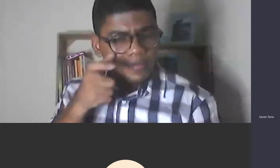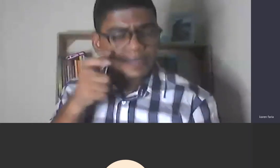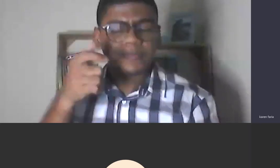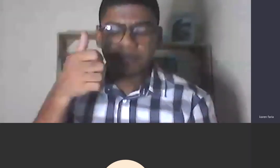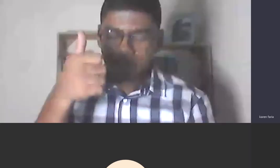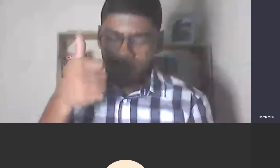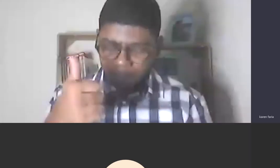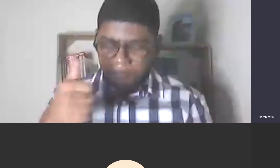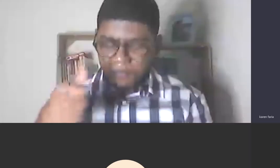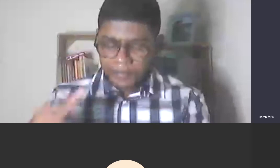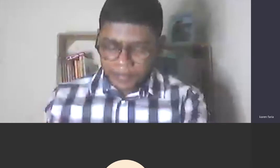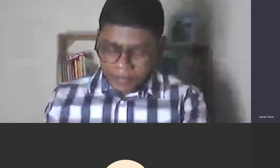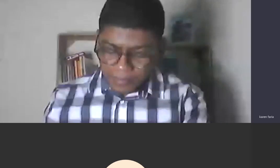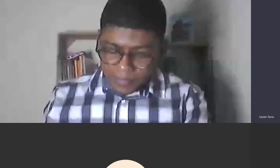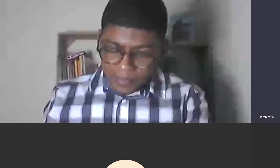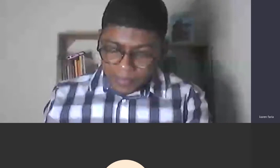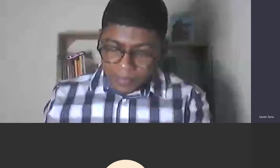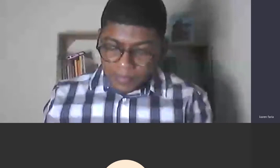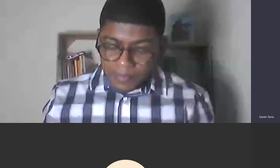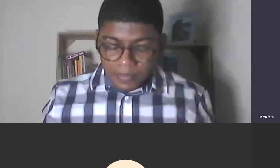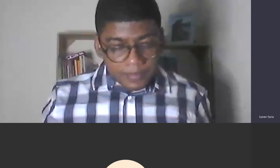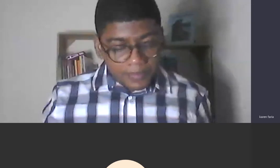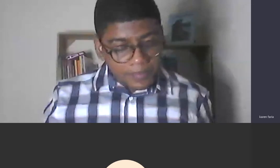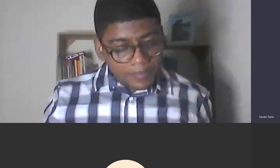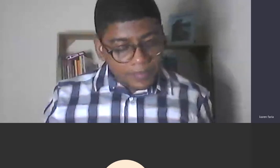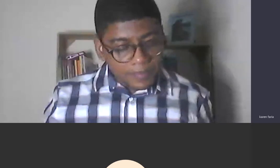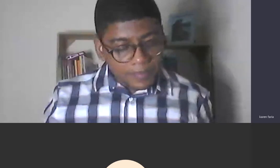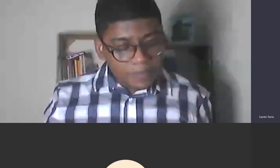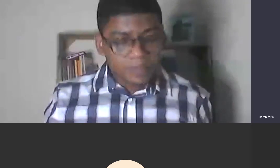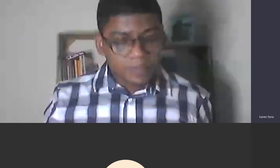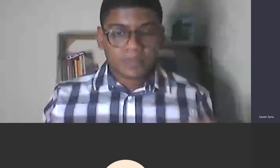Assistir. Assistir. Assistir.